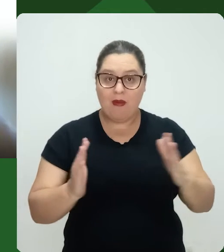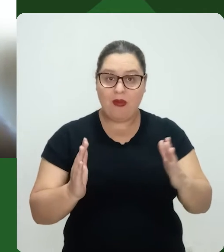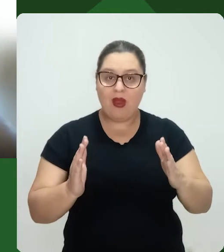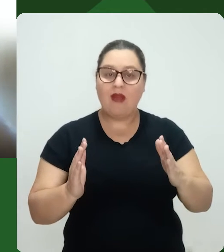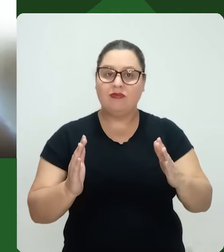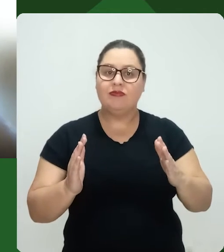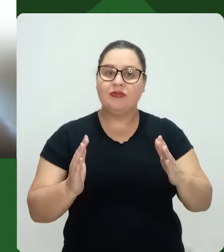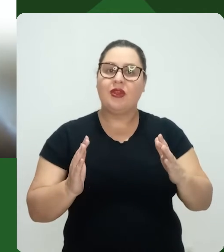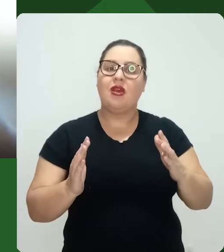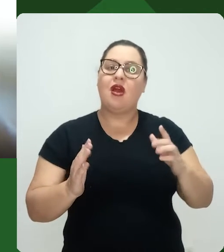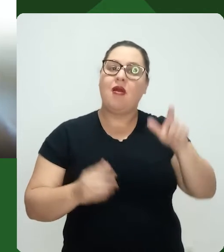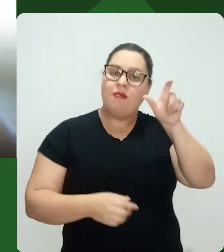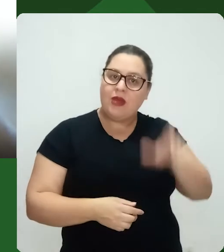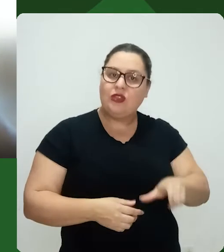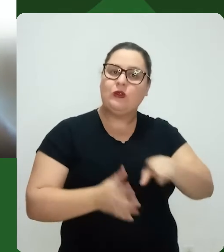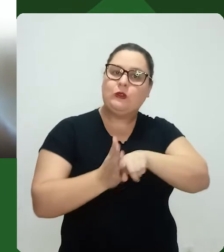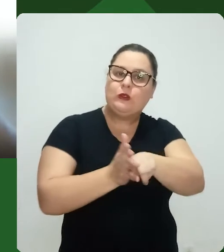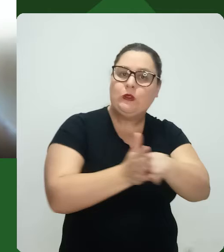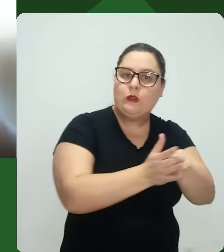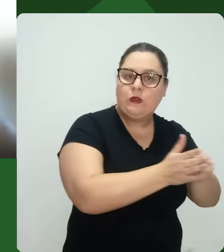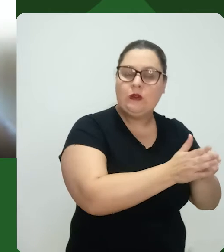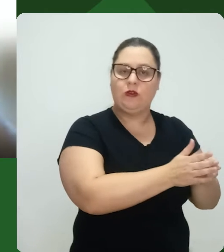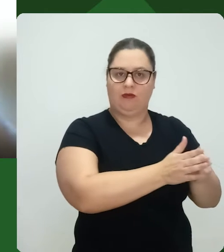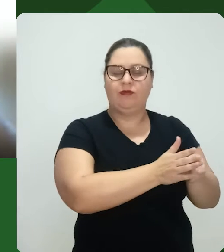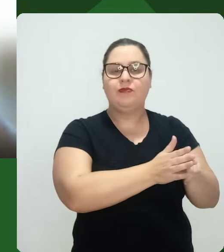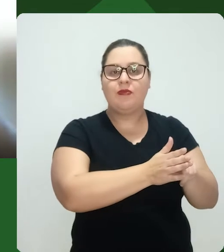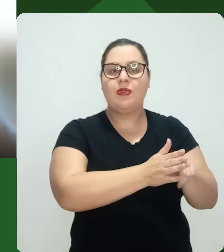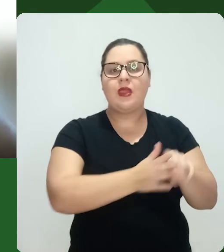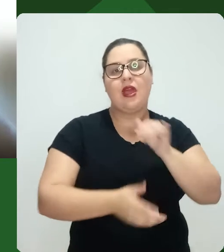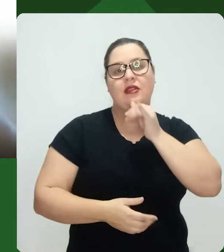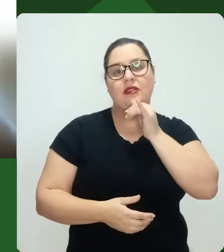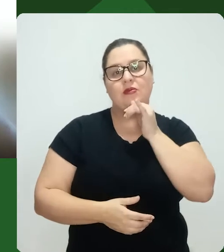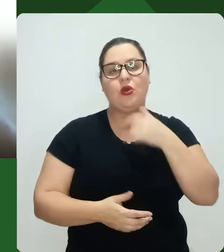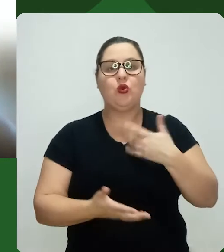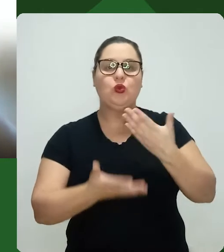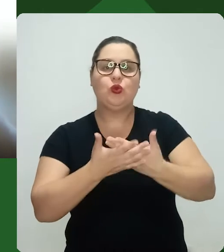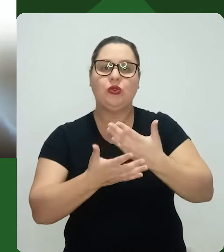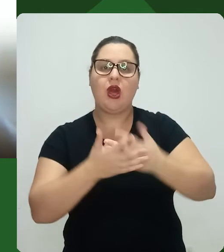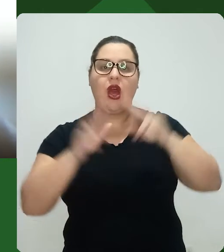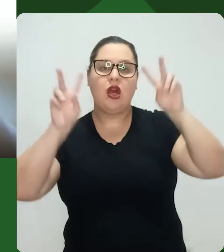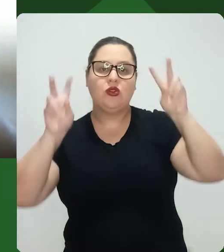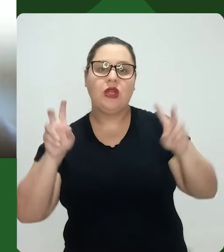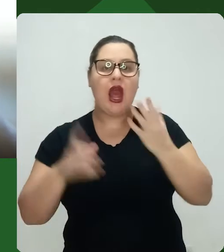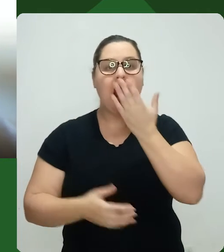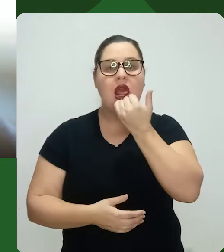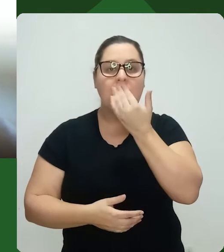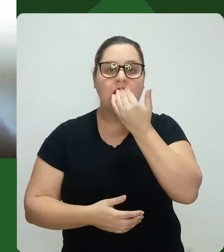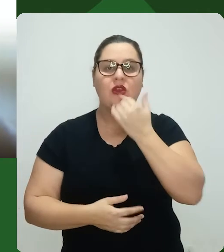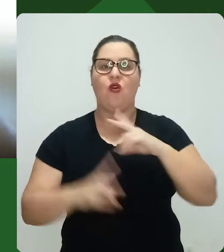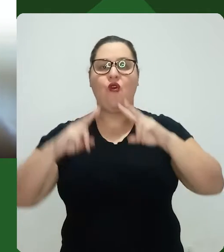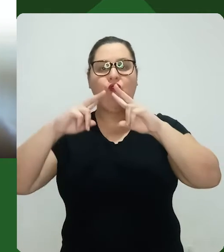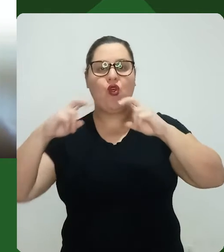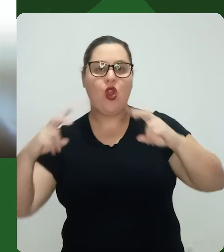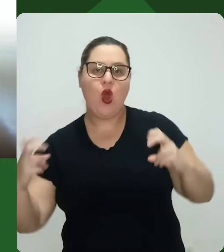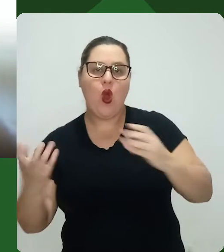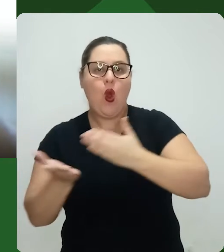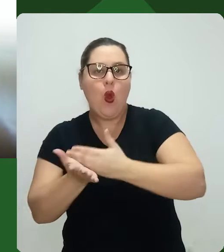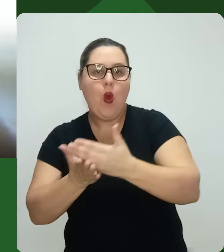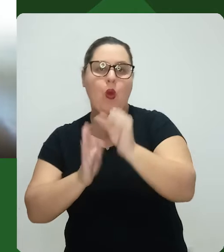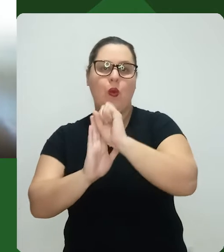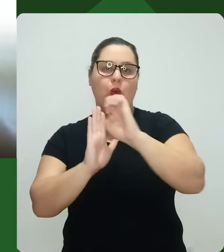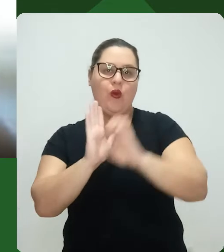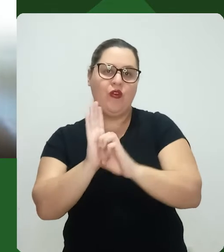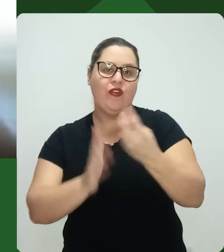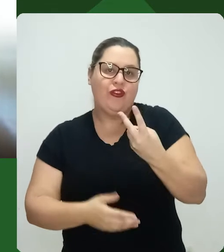pesquisador. Então, a fonte histórica é primária quando ela é da época que o historiador está estudando, né? Se eu for estudar a história